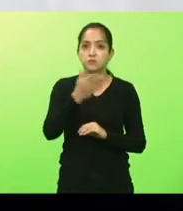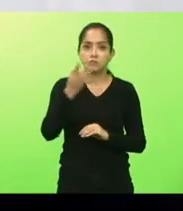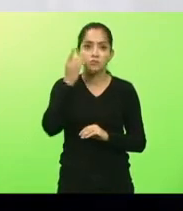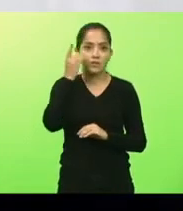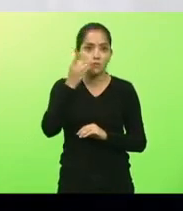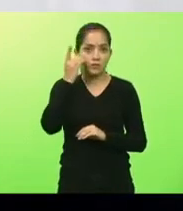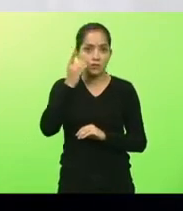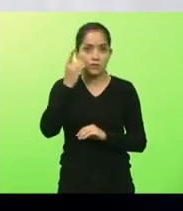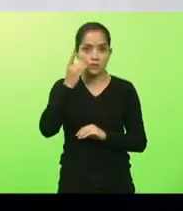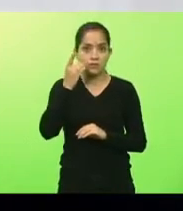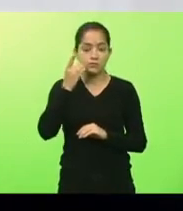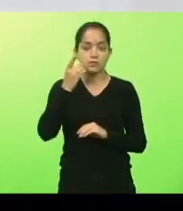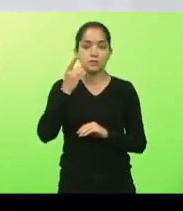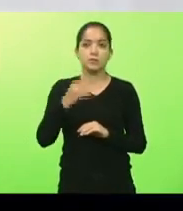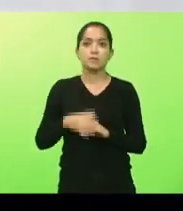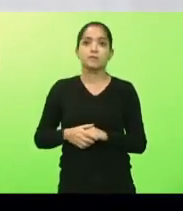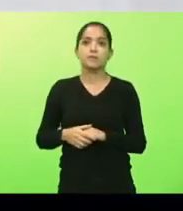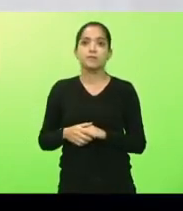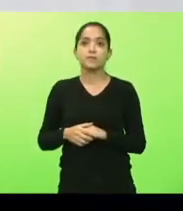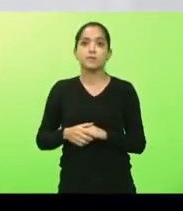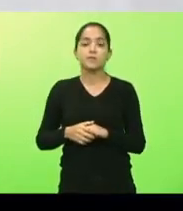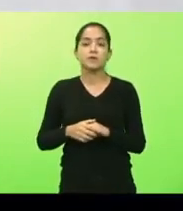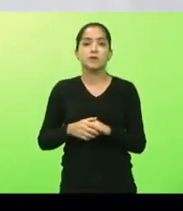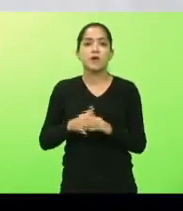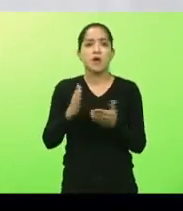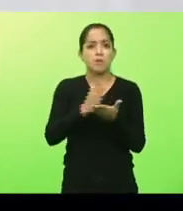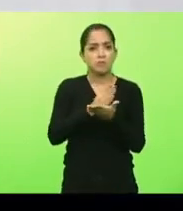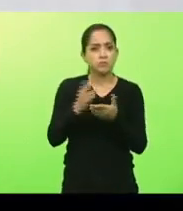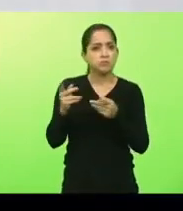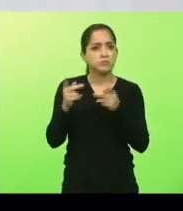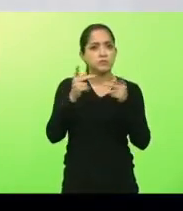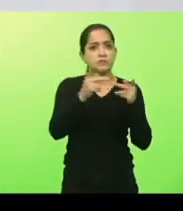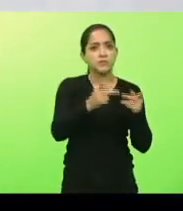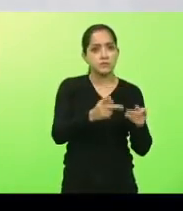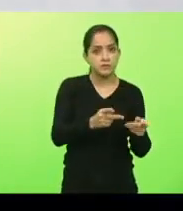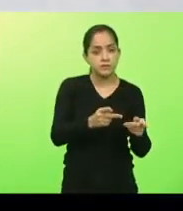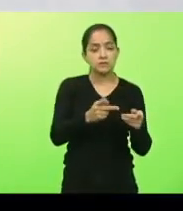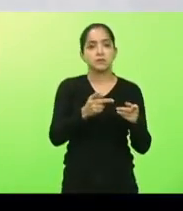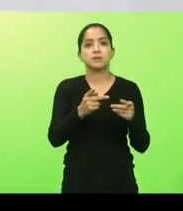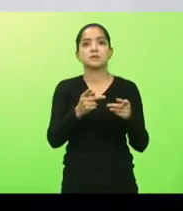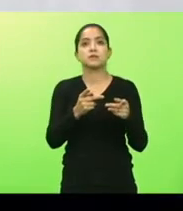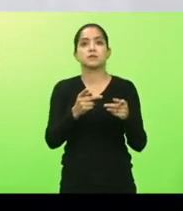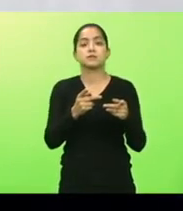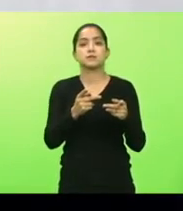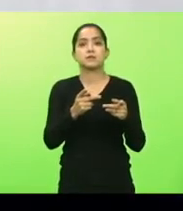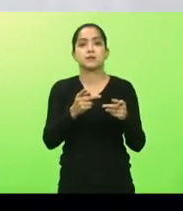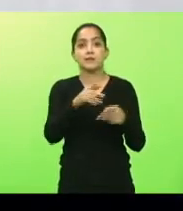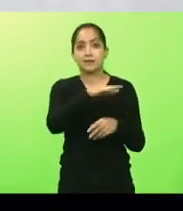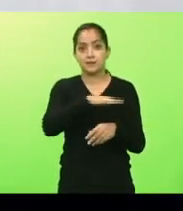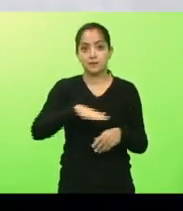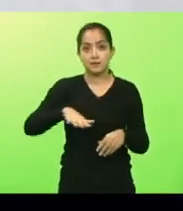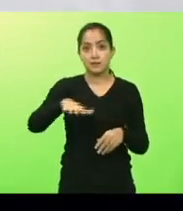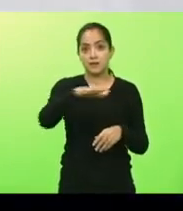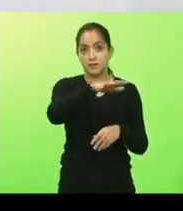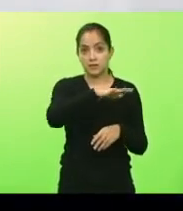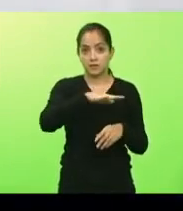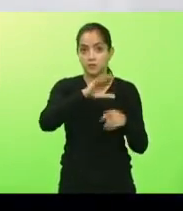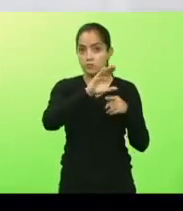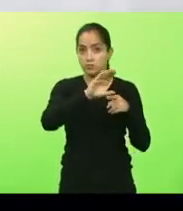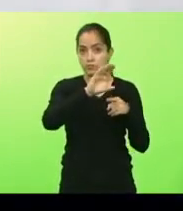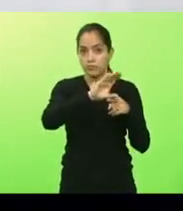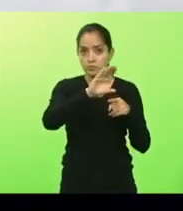os deputados, justamente sobre algumas visitas que a gente acabou fazendo aqui na região de